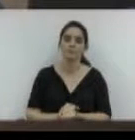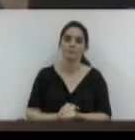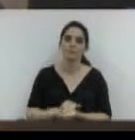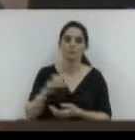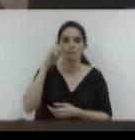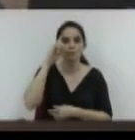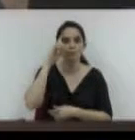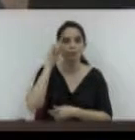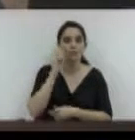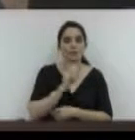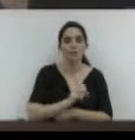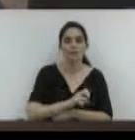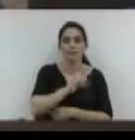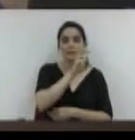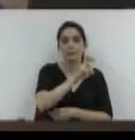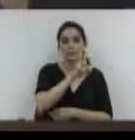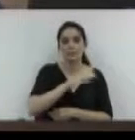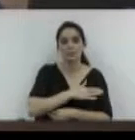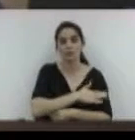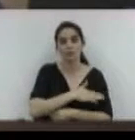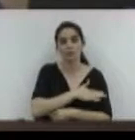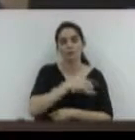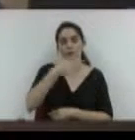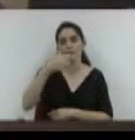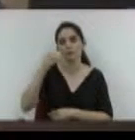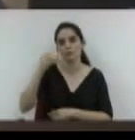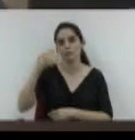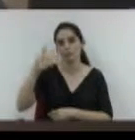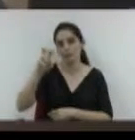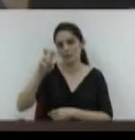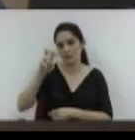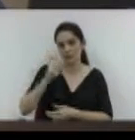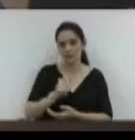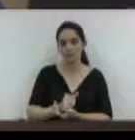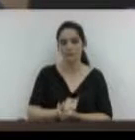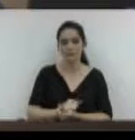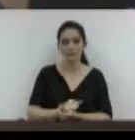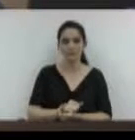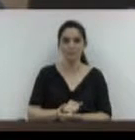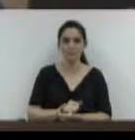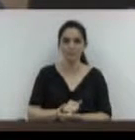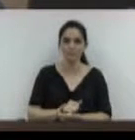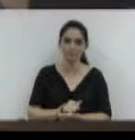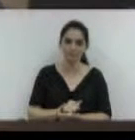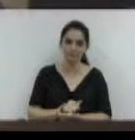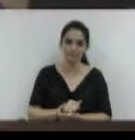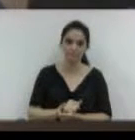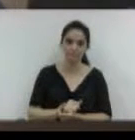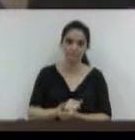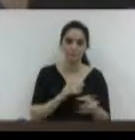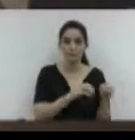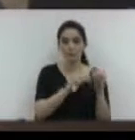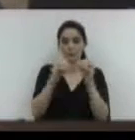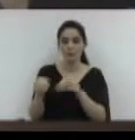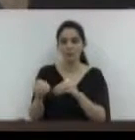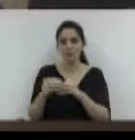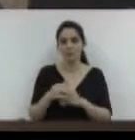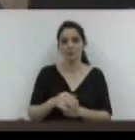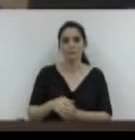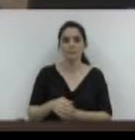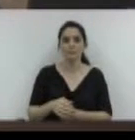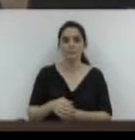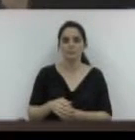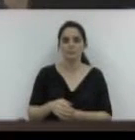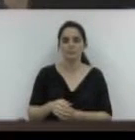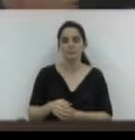de 2015, sendo novamente a audiência de instrução redesignada para o dia 2 de setembro de 2015, às 10